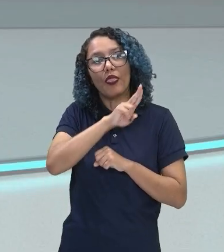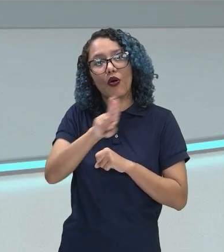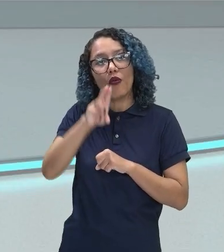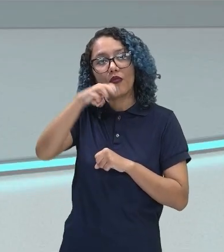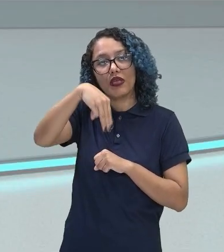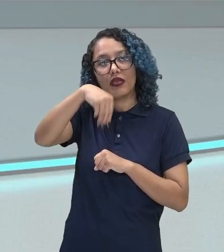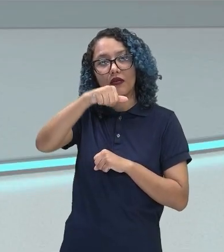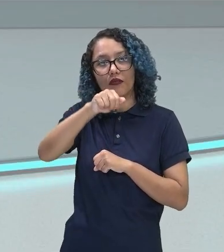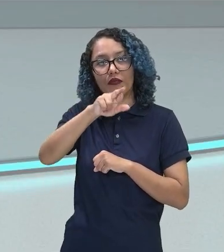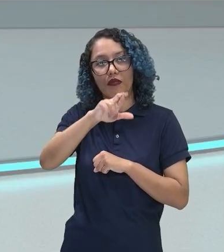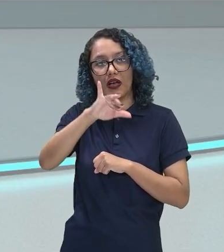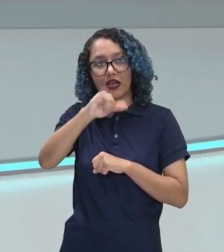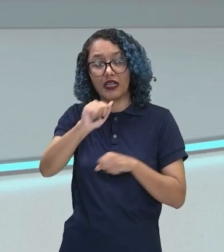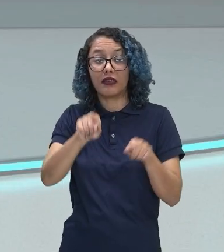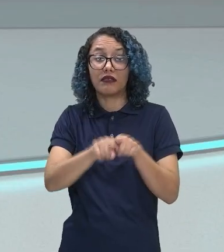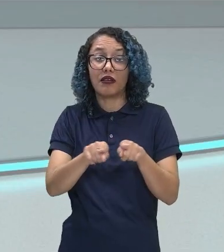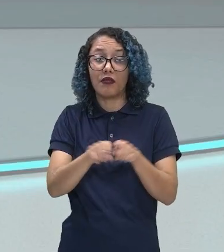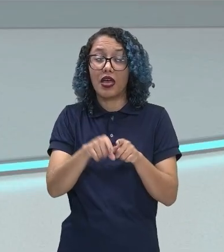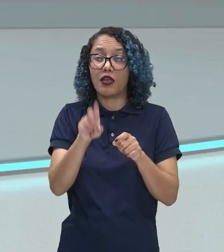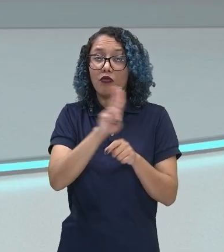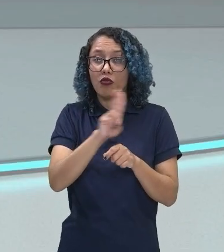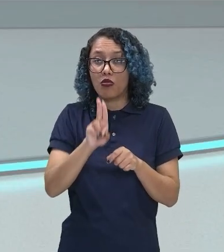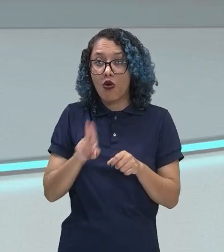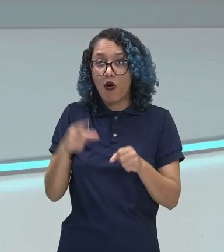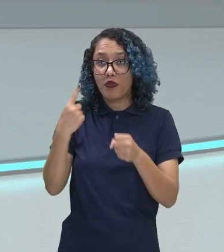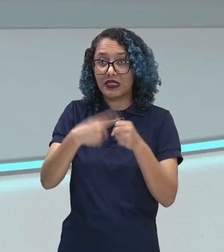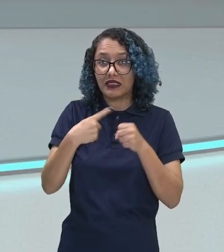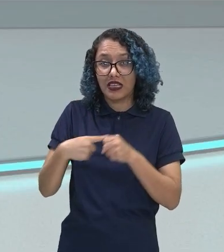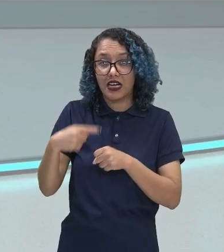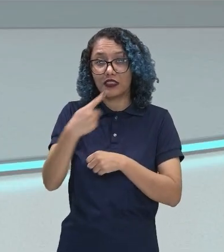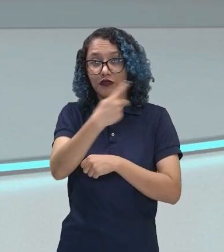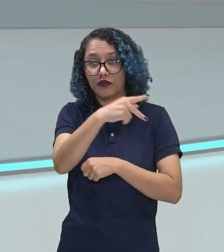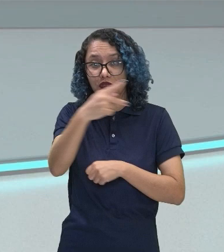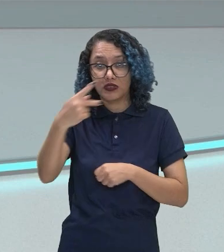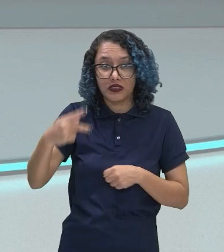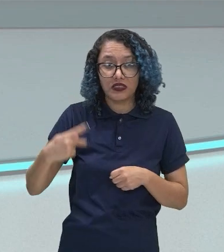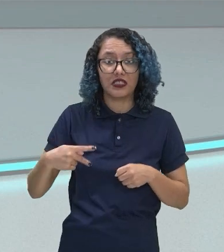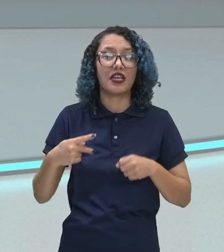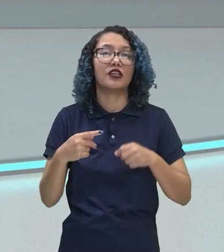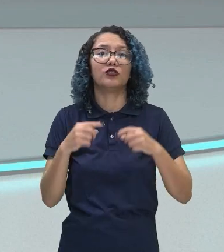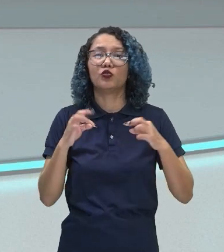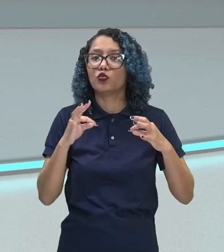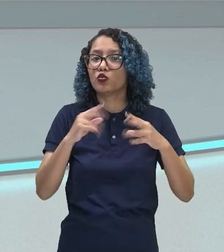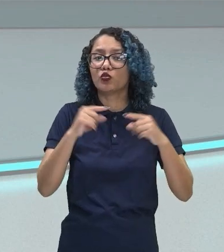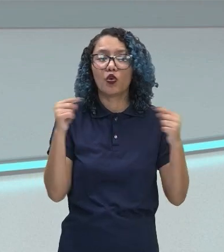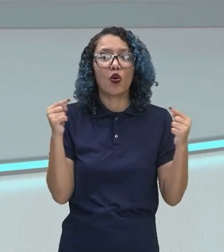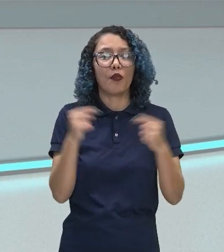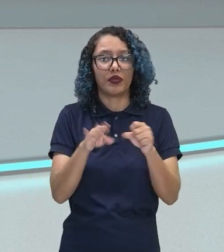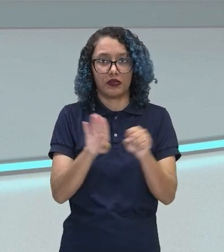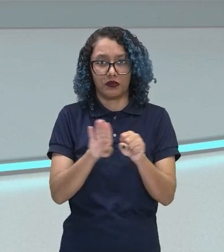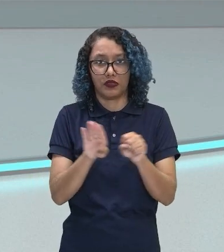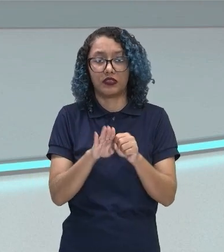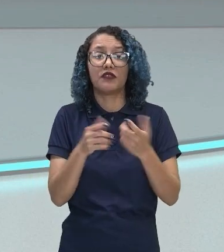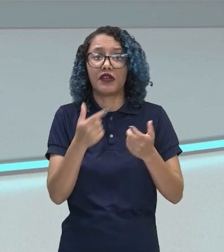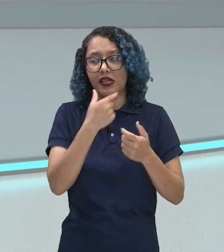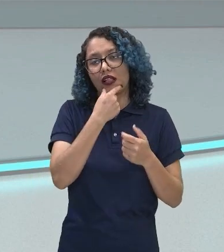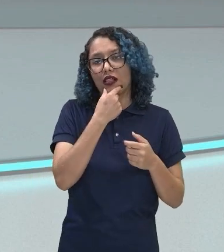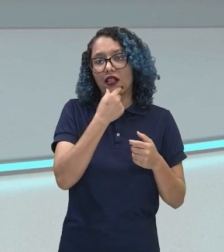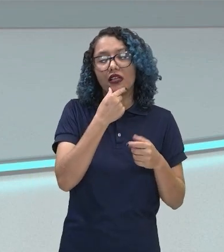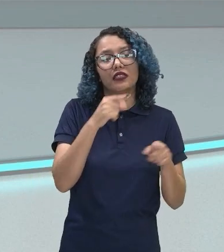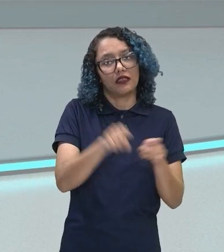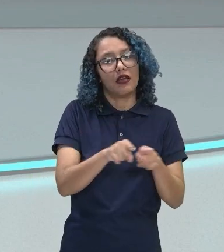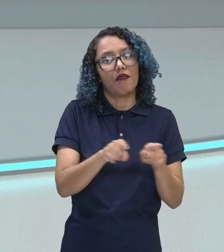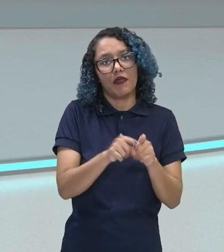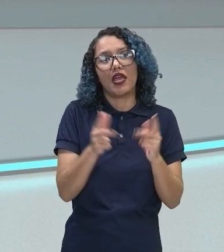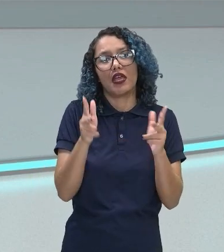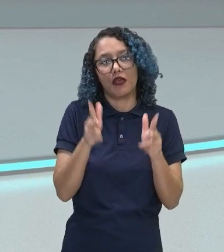cidade de vocês, de um estado. Tudo isso são substantivos. Em língua inglesa não é diferente. Outro exemplo que nós encontramos